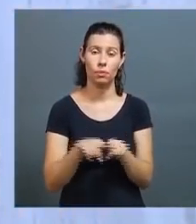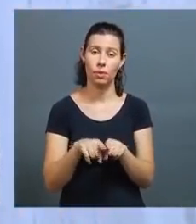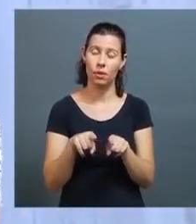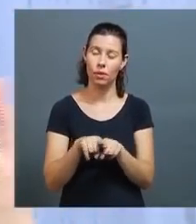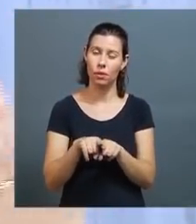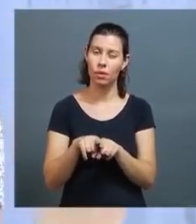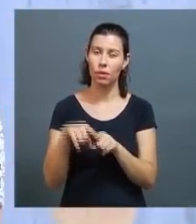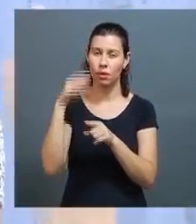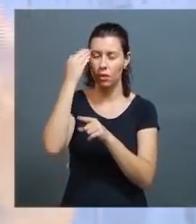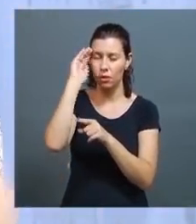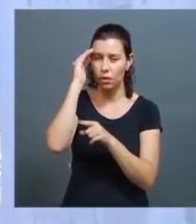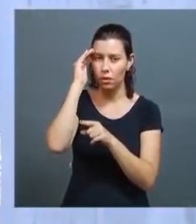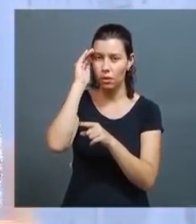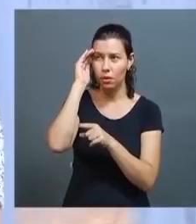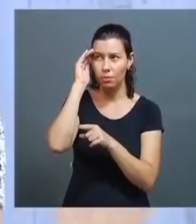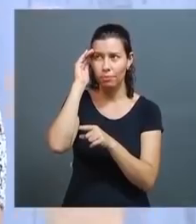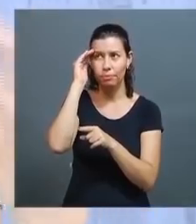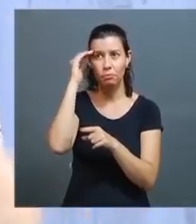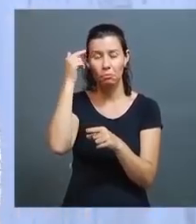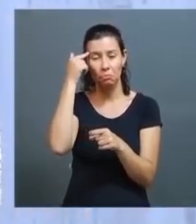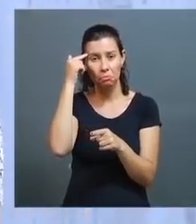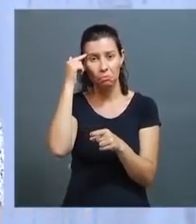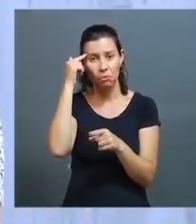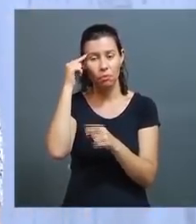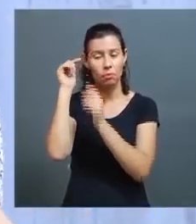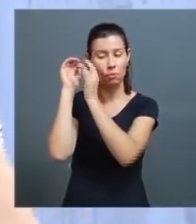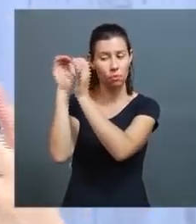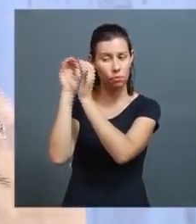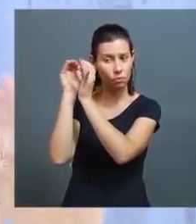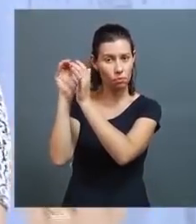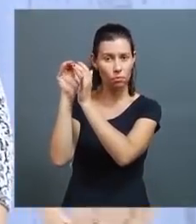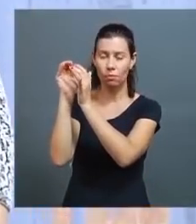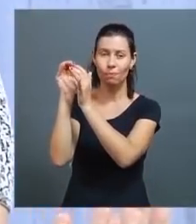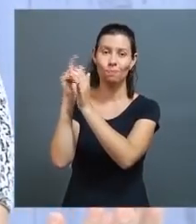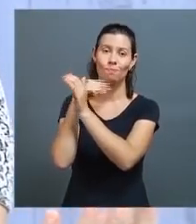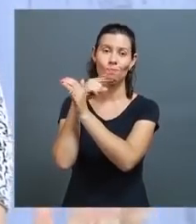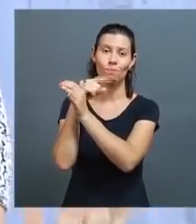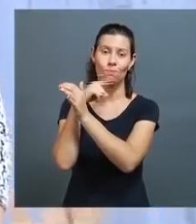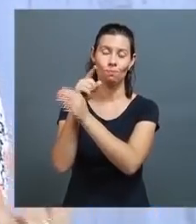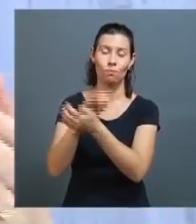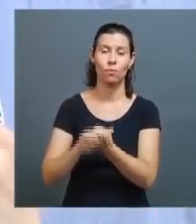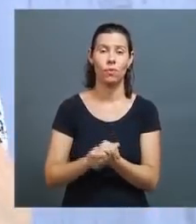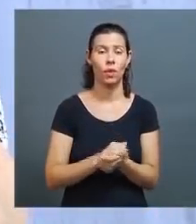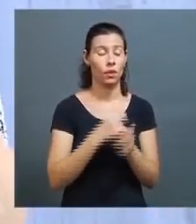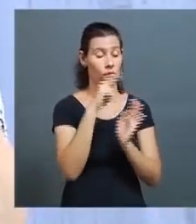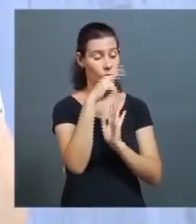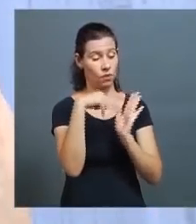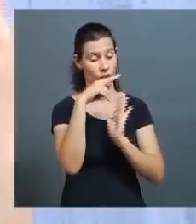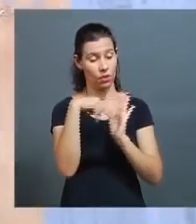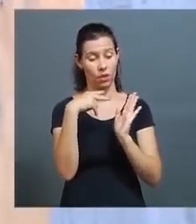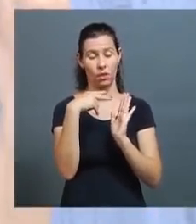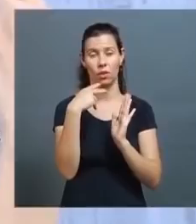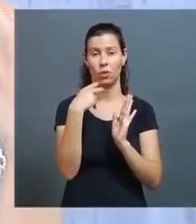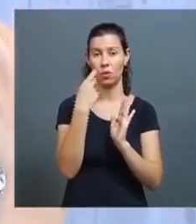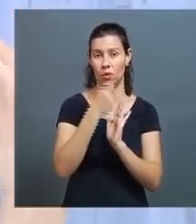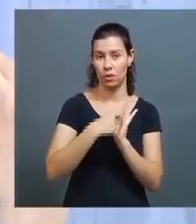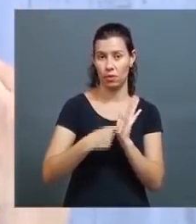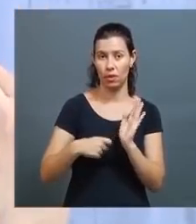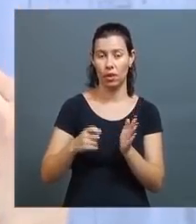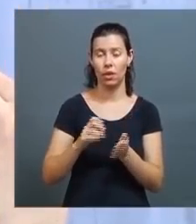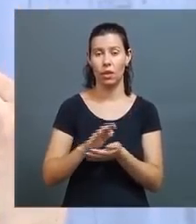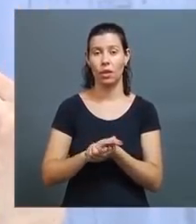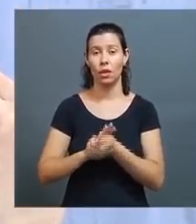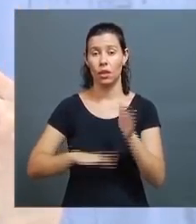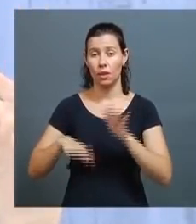associar as informações de maneira adequada para ter uma compreensão daquilo que se leu, né? Então, a criança consegue ouvir bem